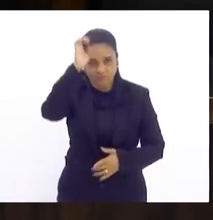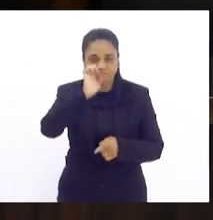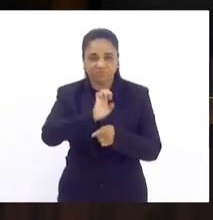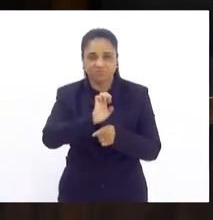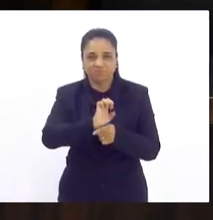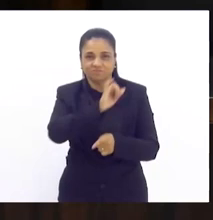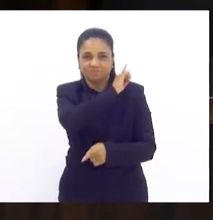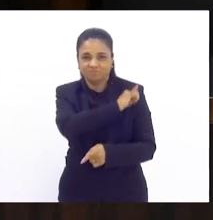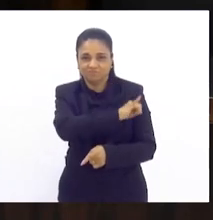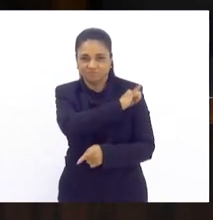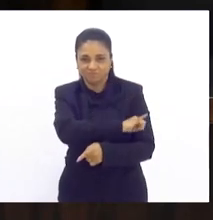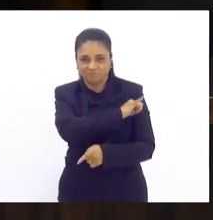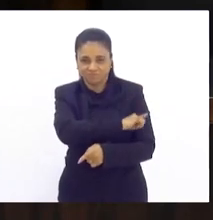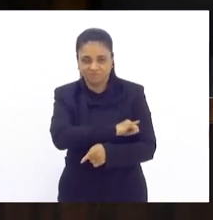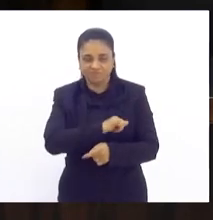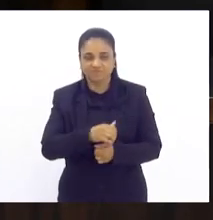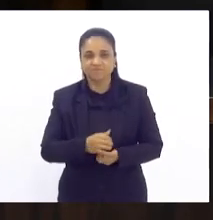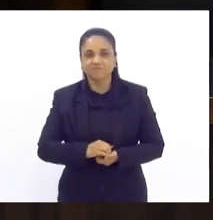Janeiro.